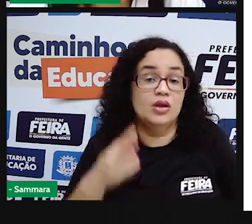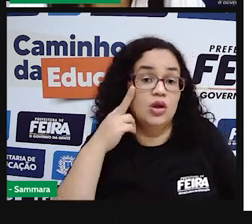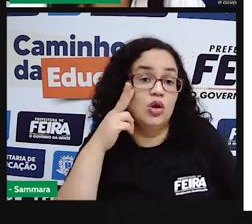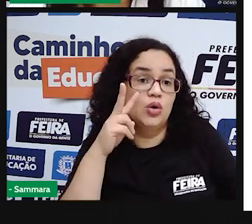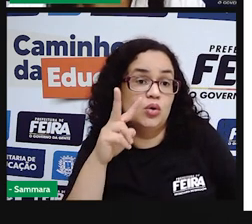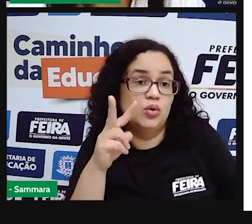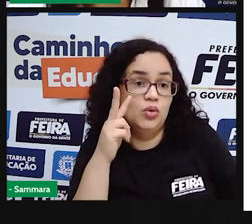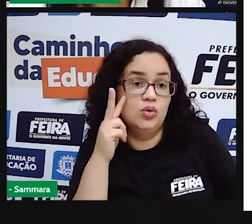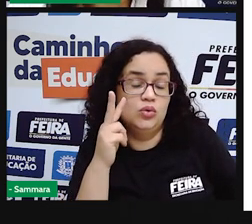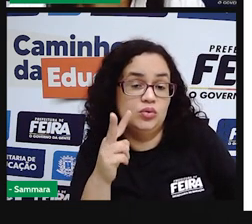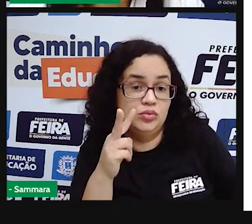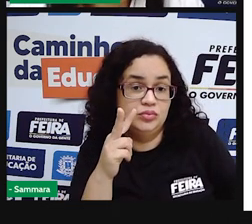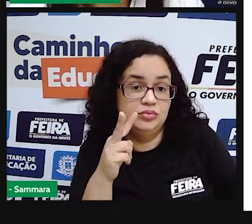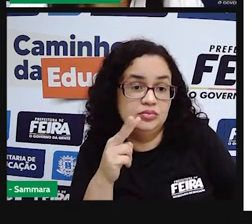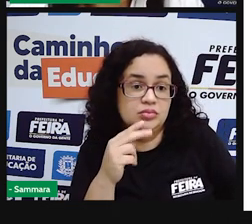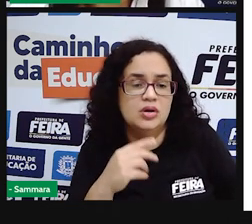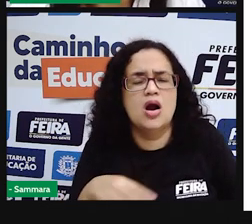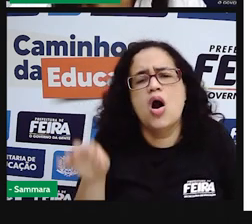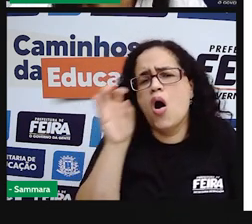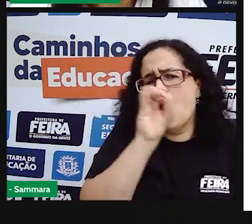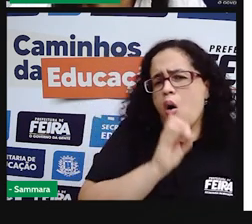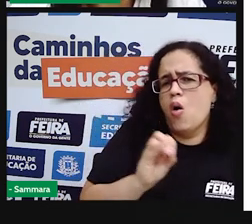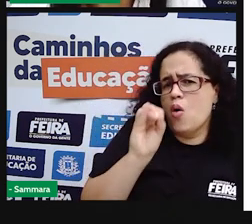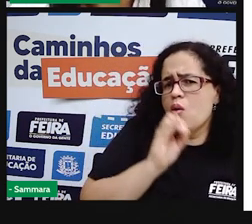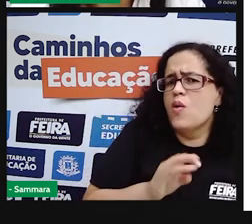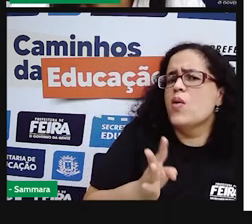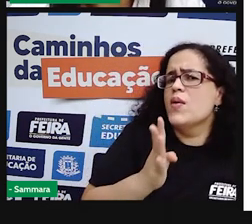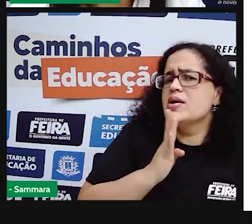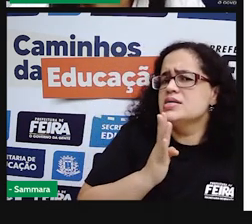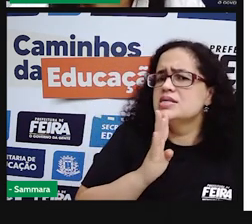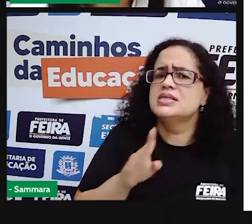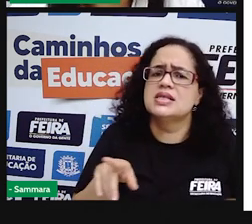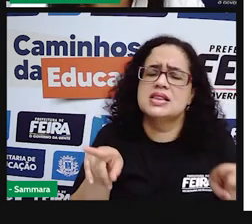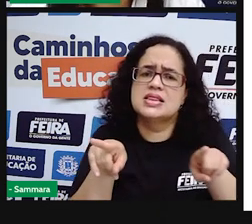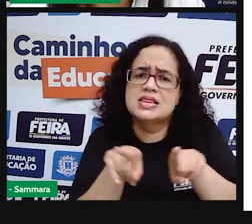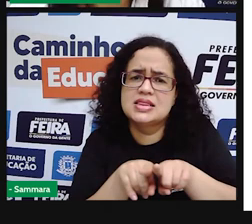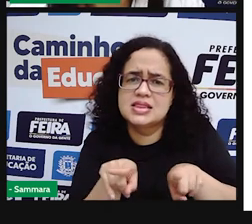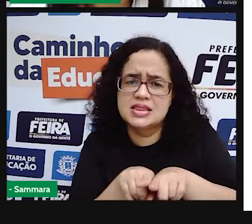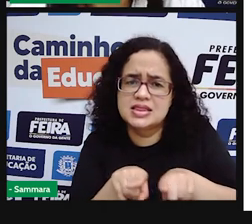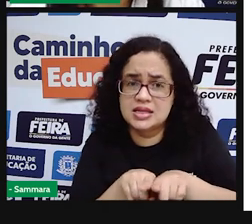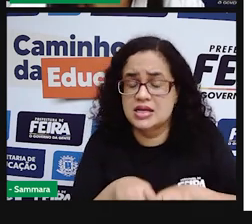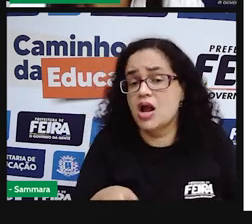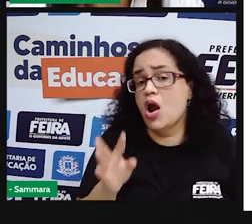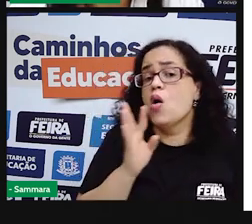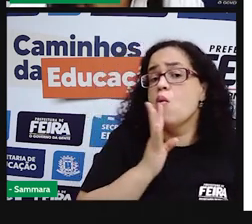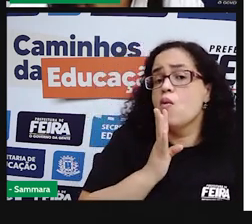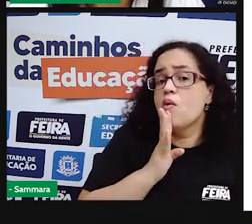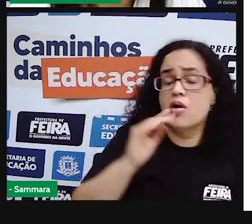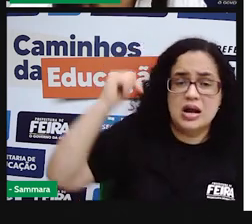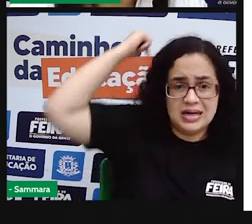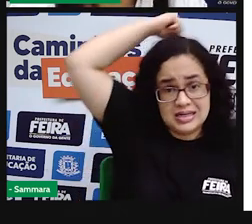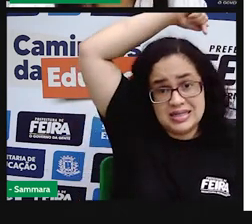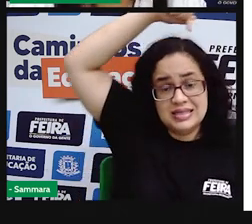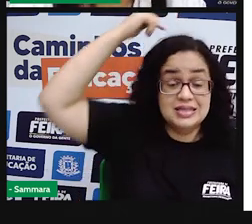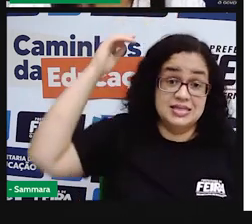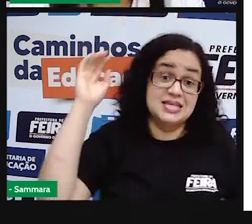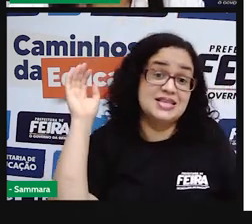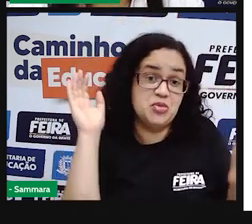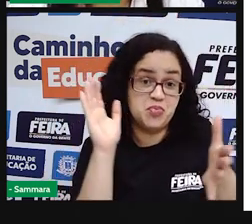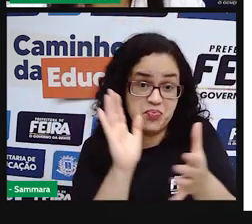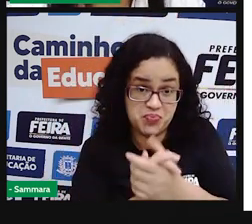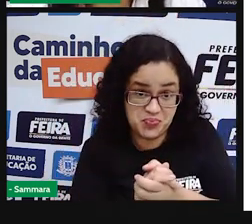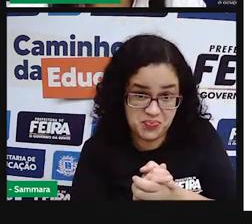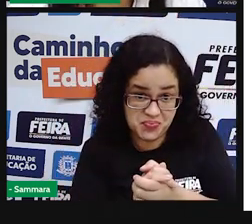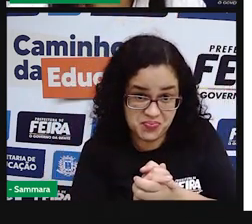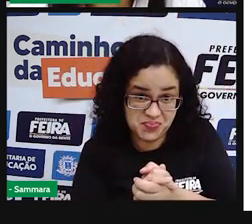padre dizendo: Oi, sou conhecido também, o padre não, o santo, né? Sou conhecido também como santo